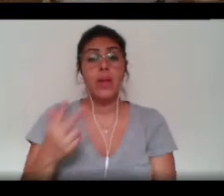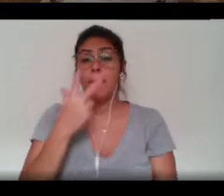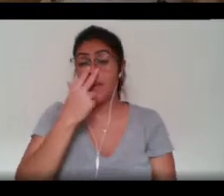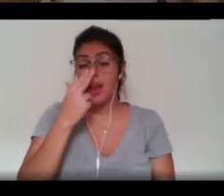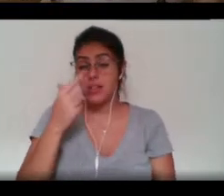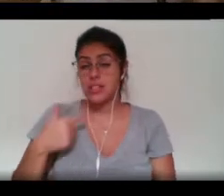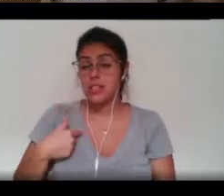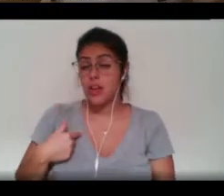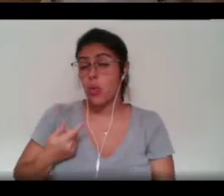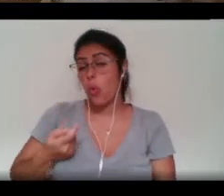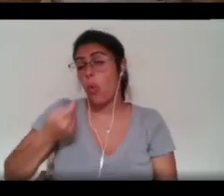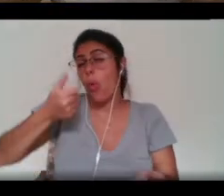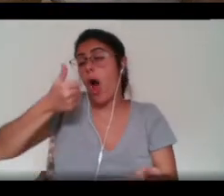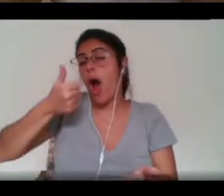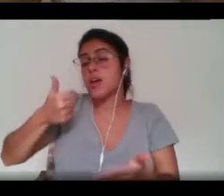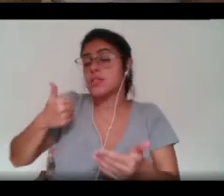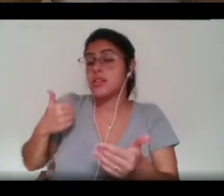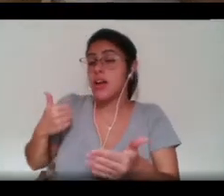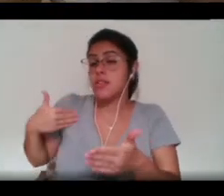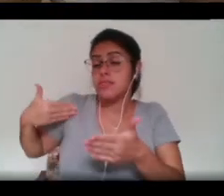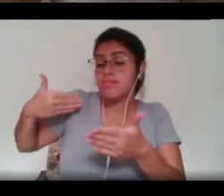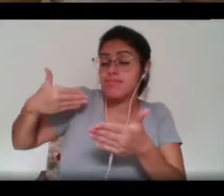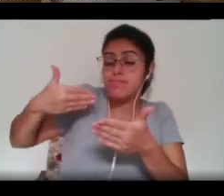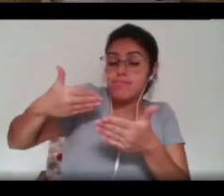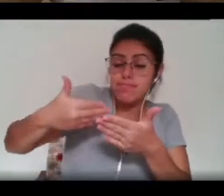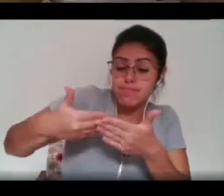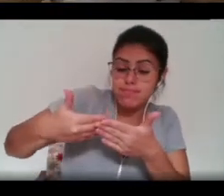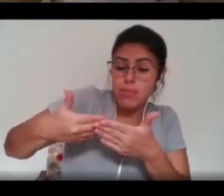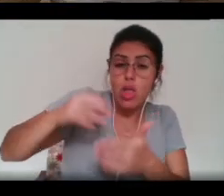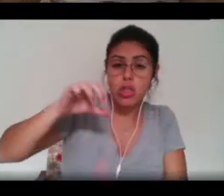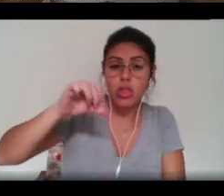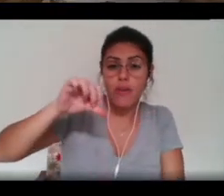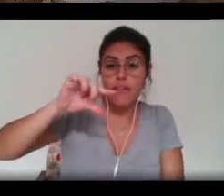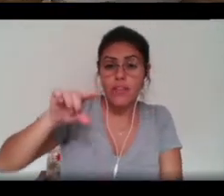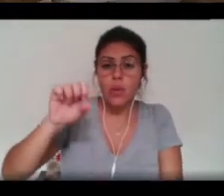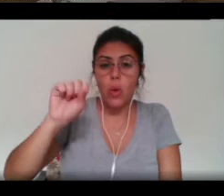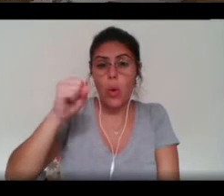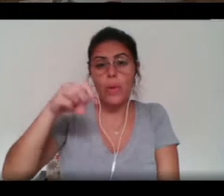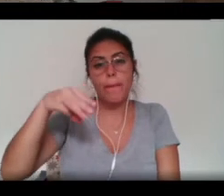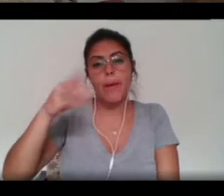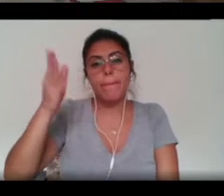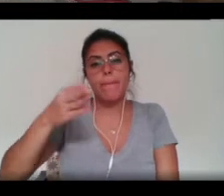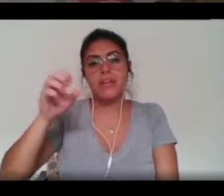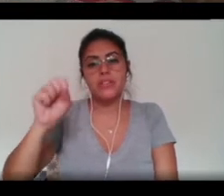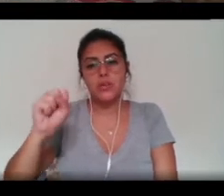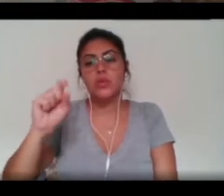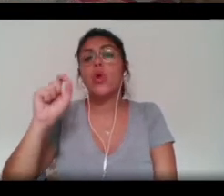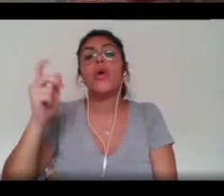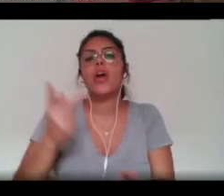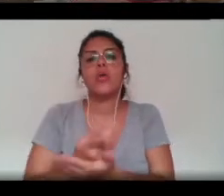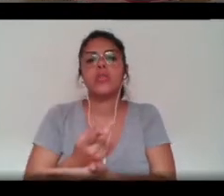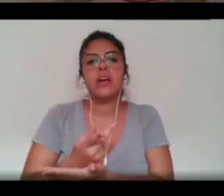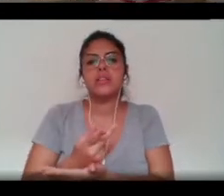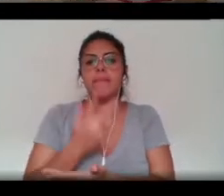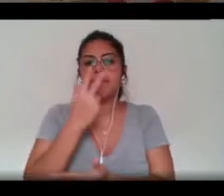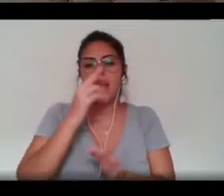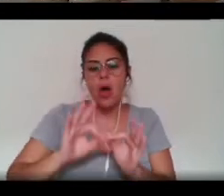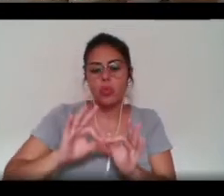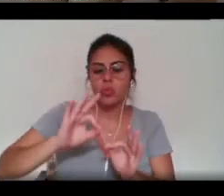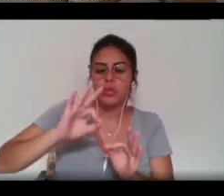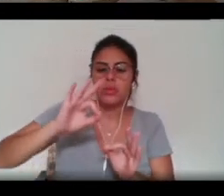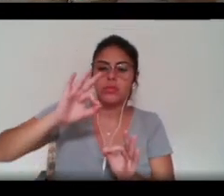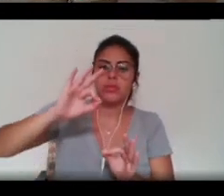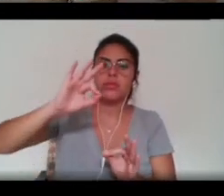perto de 9,8 metros por segundo, a altura vai ficando cada vez maior. E no